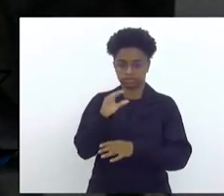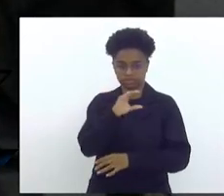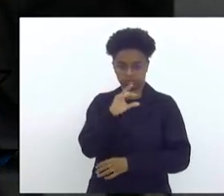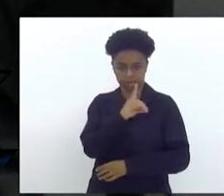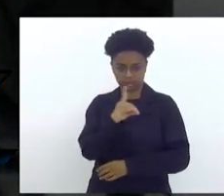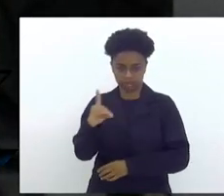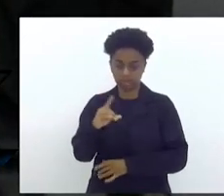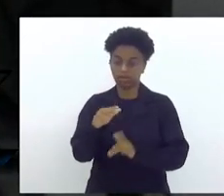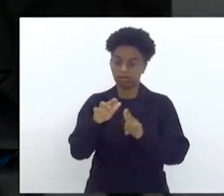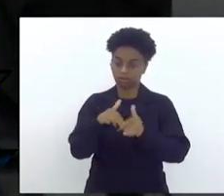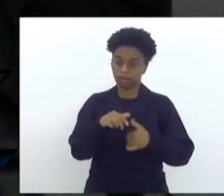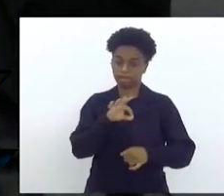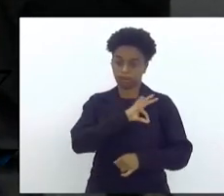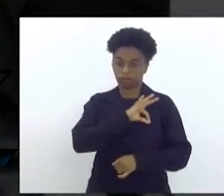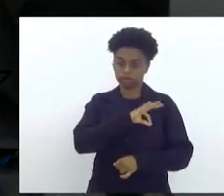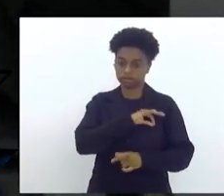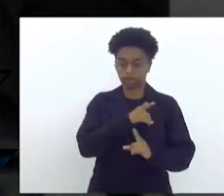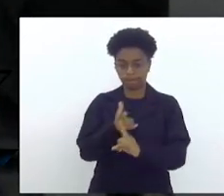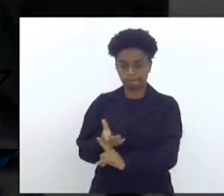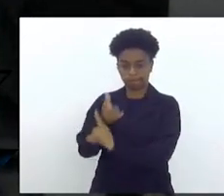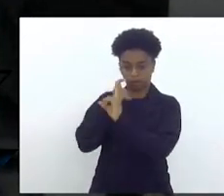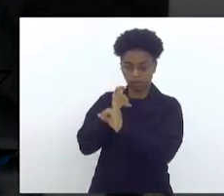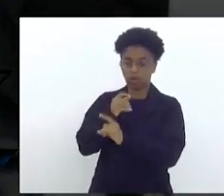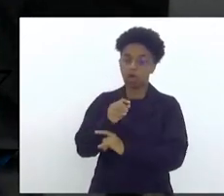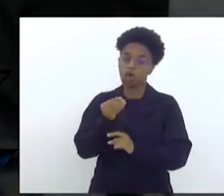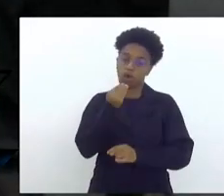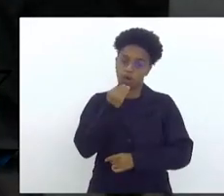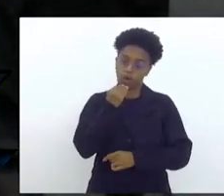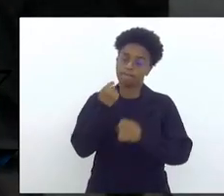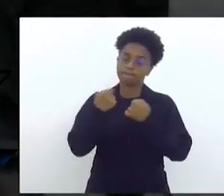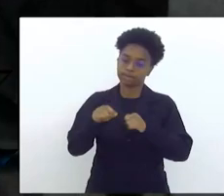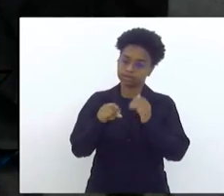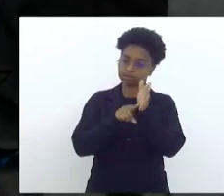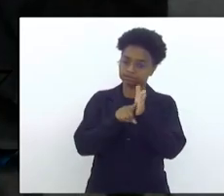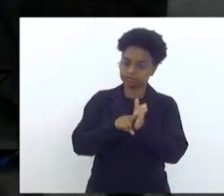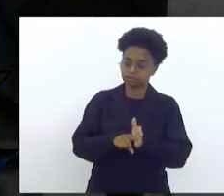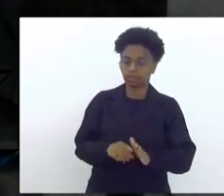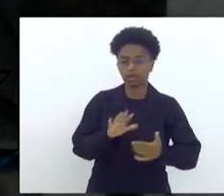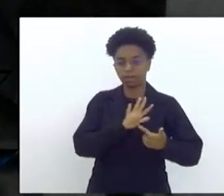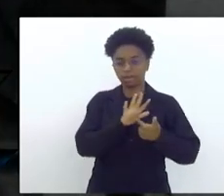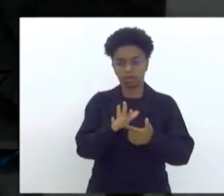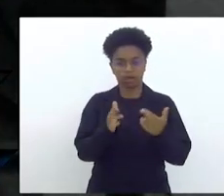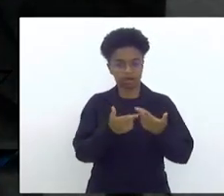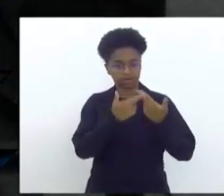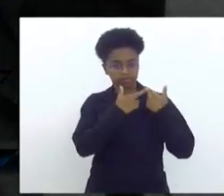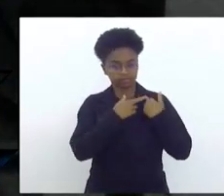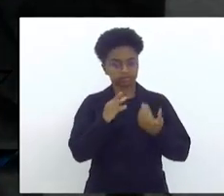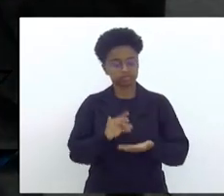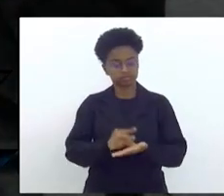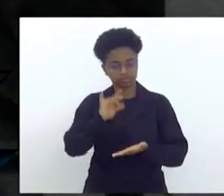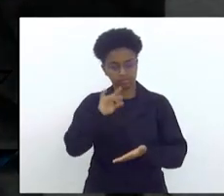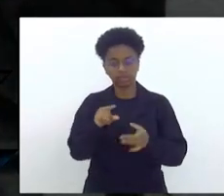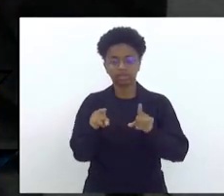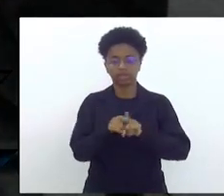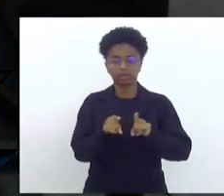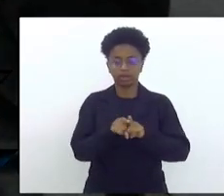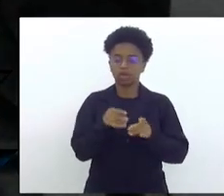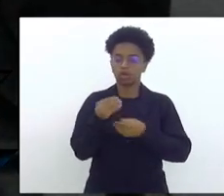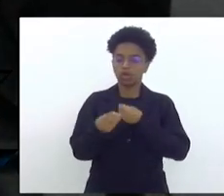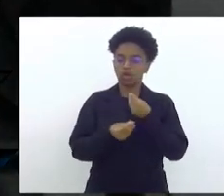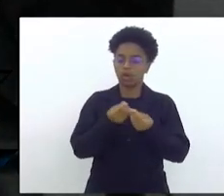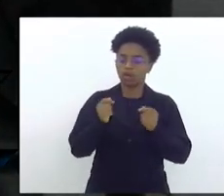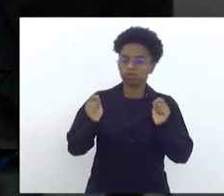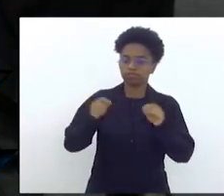é claro que a gente precisa de Investigações que apontem a responsabilização efetiva e como se pode